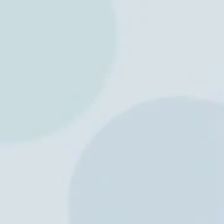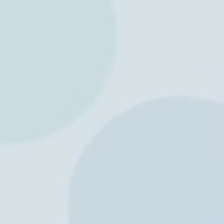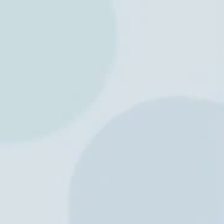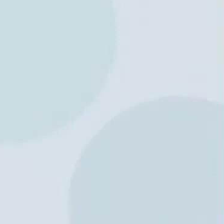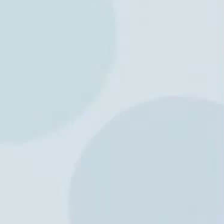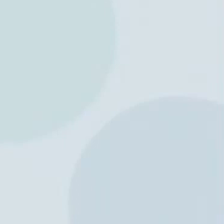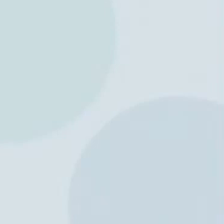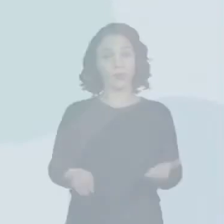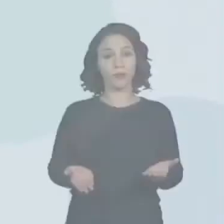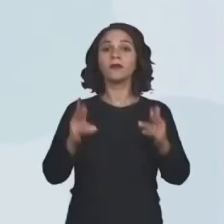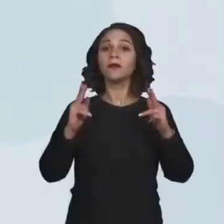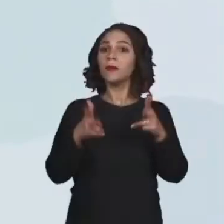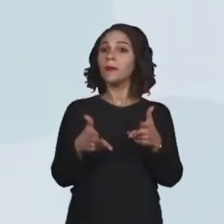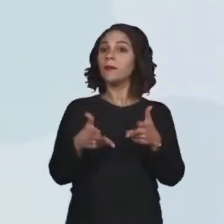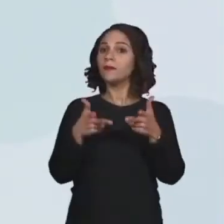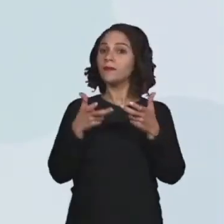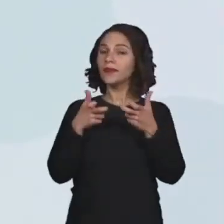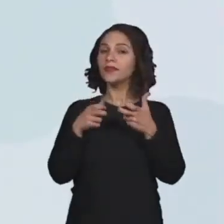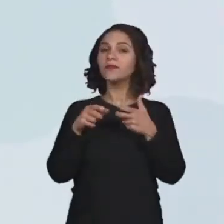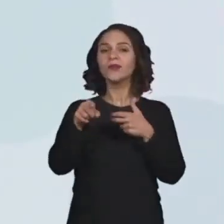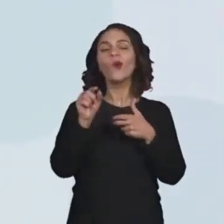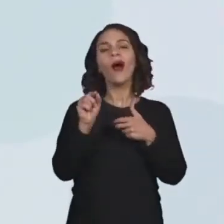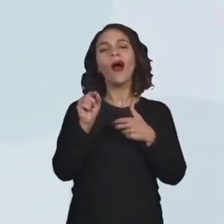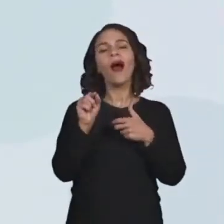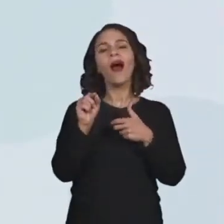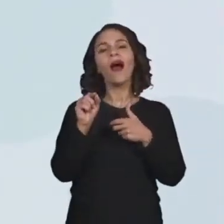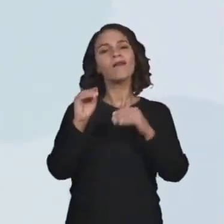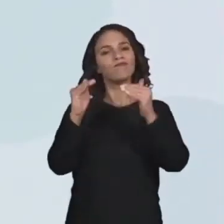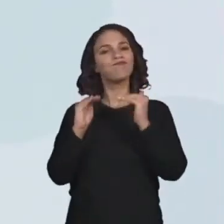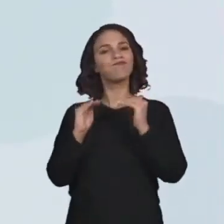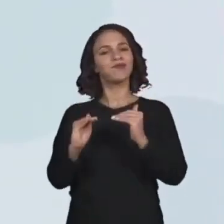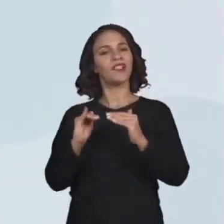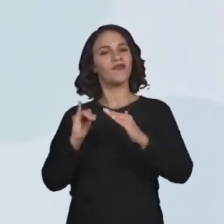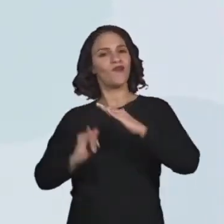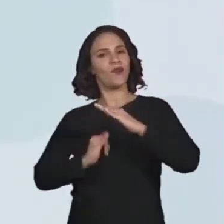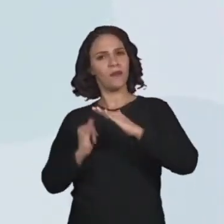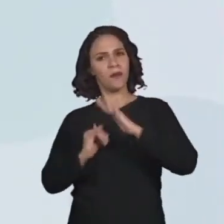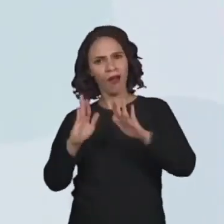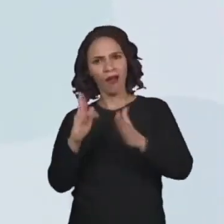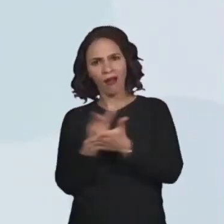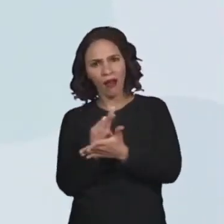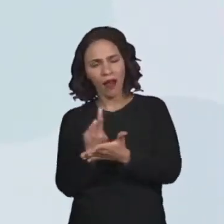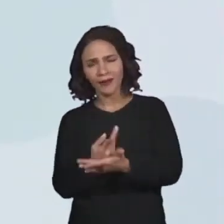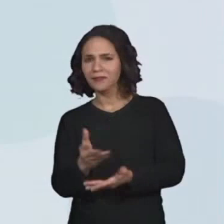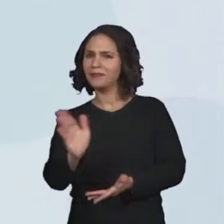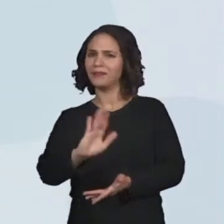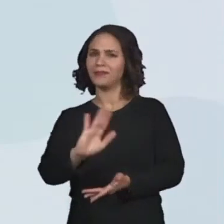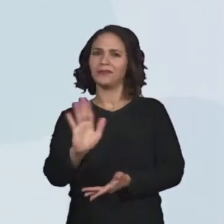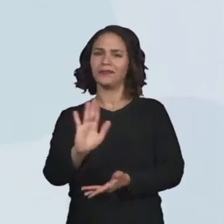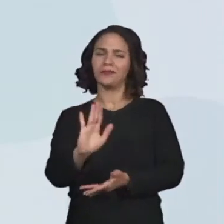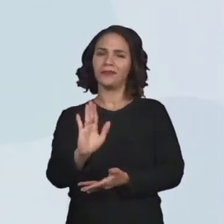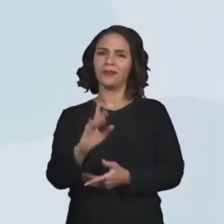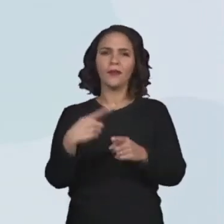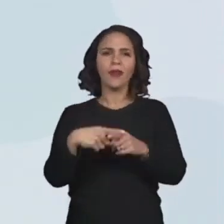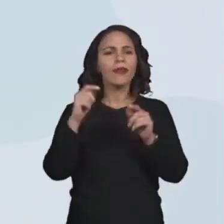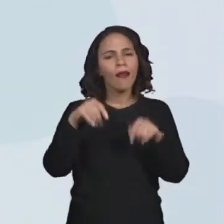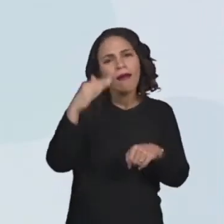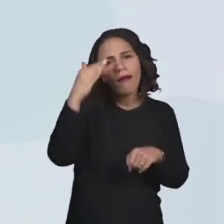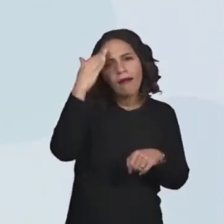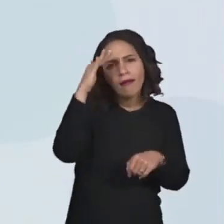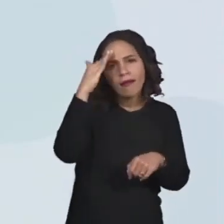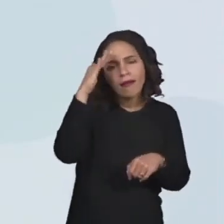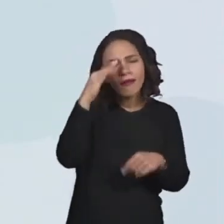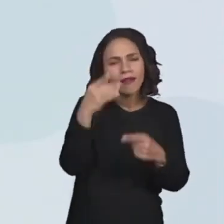Notamos que o autor fez uso informal da língua, o que não quer dizer que está errado, pois foi possível compreender a letra